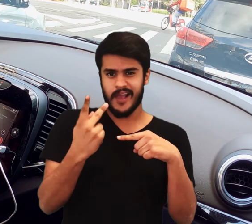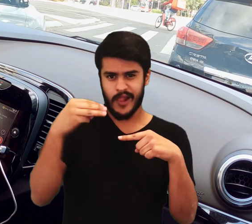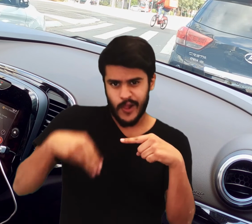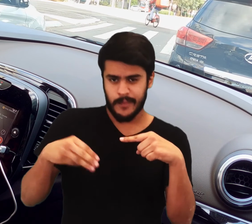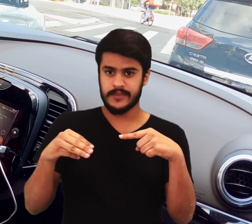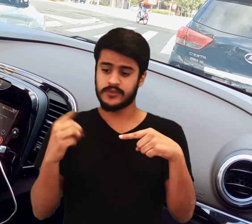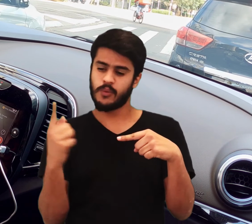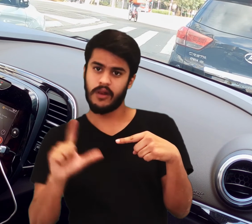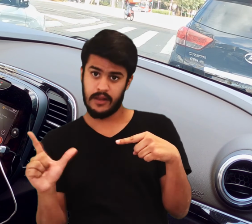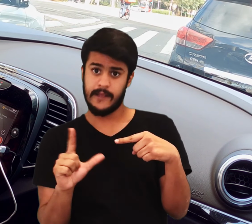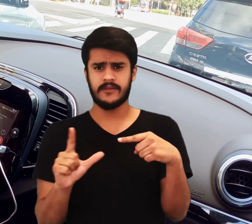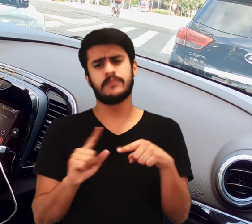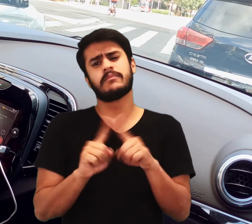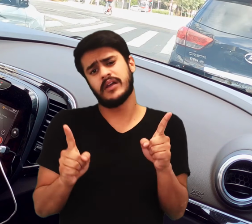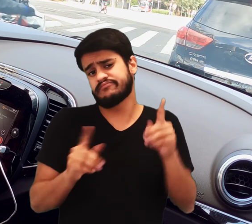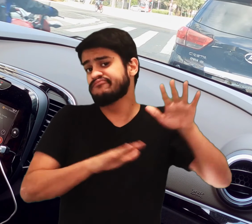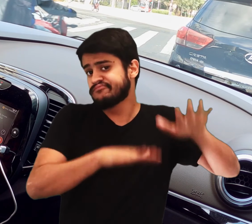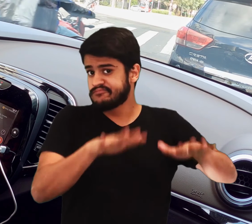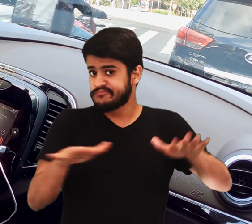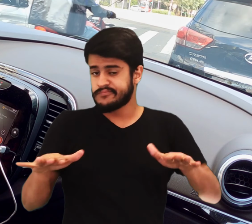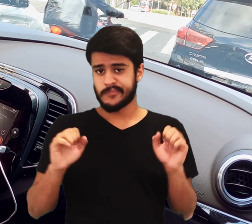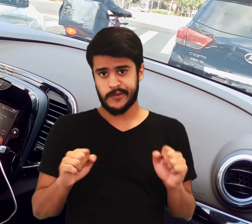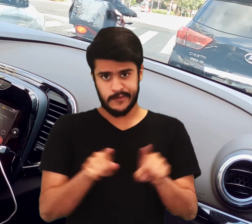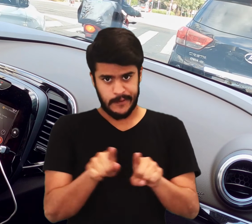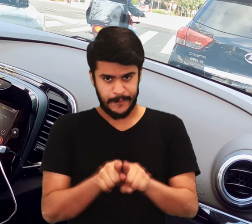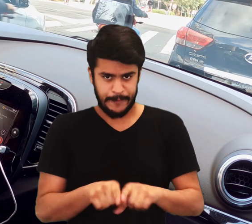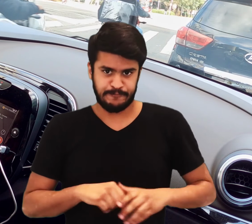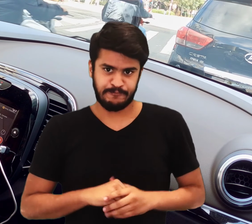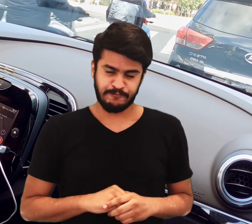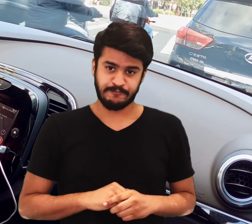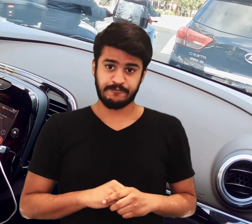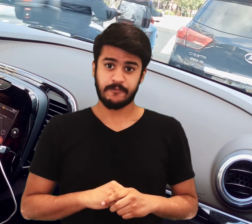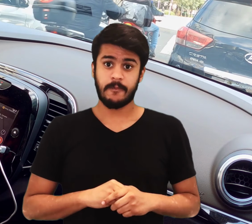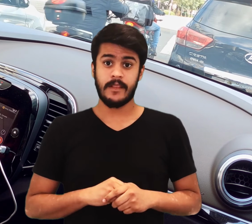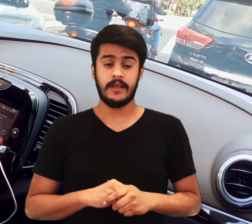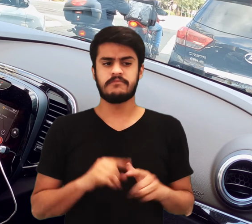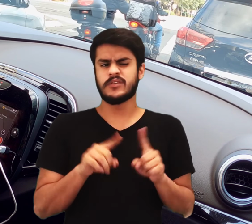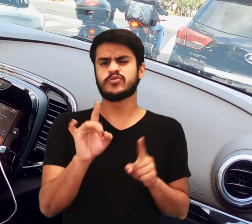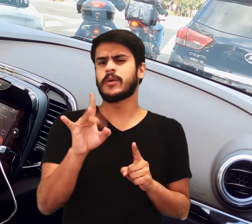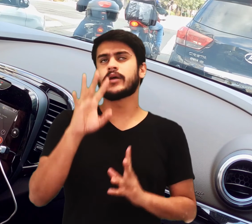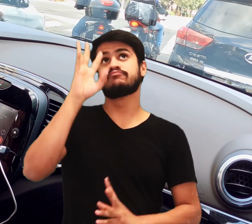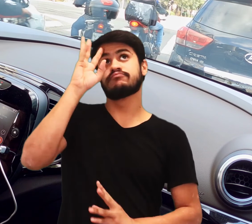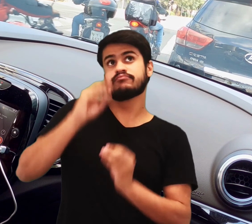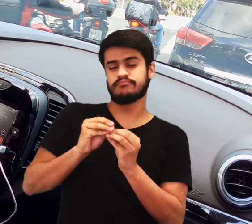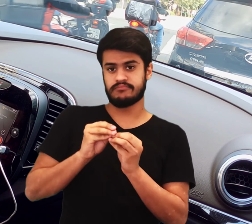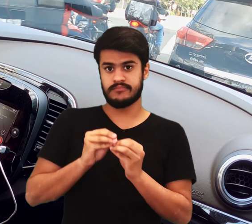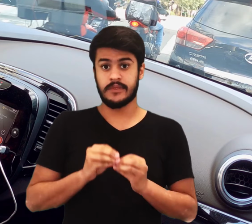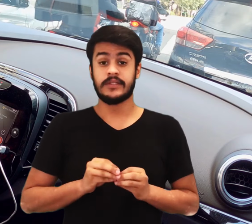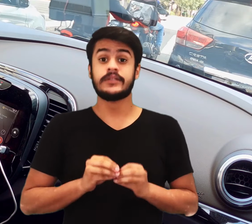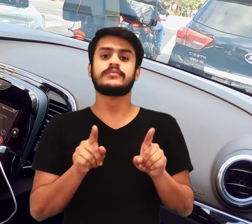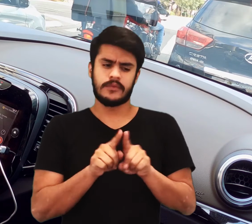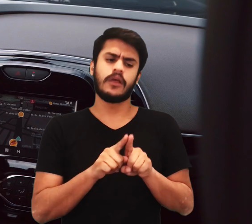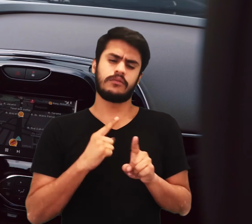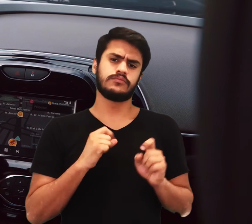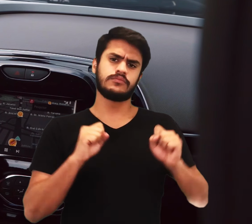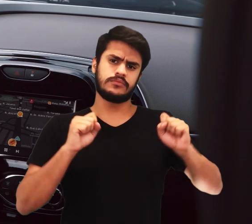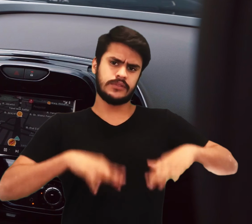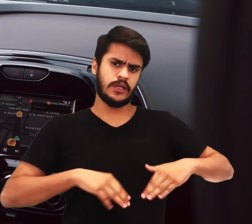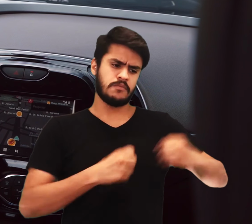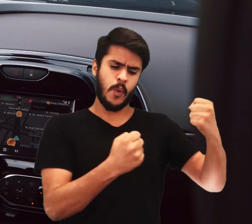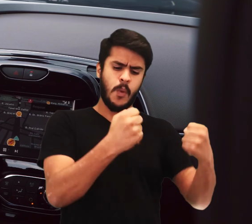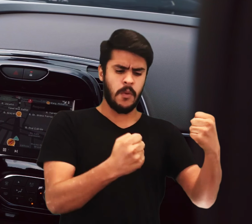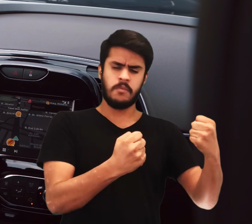etanol na cidade, Mas lembrando que isso aí é um pouco circunstancial também, né? Mas só para ter uma ideia aí para vocês, você tem um ganho